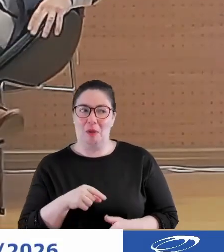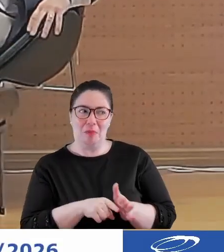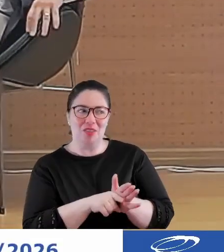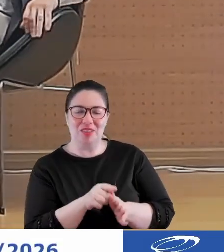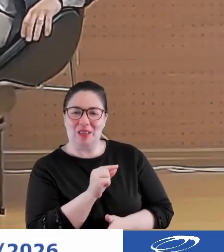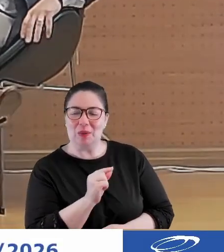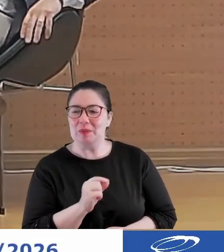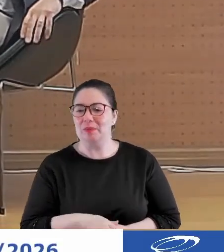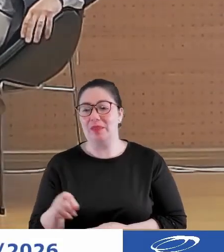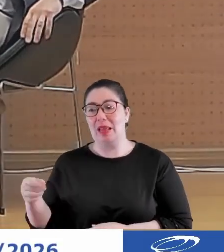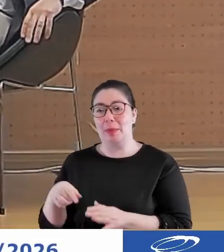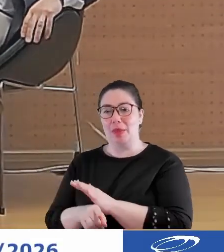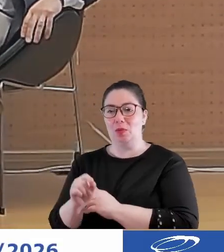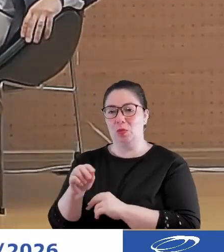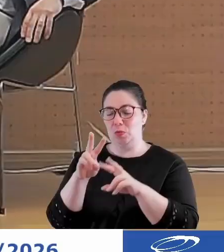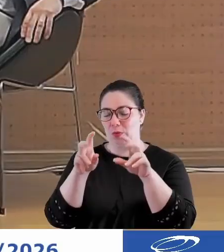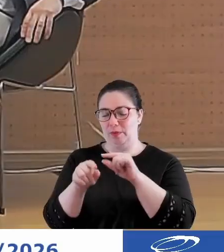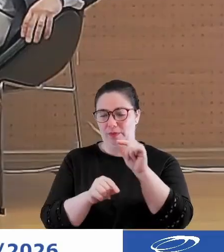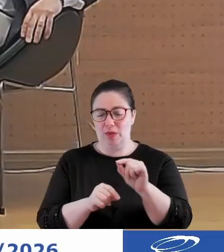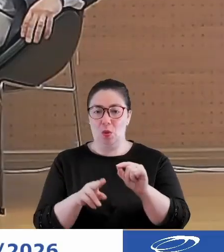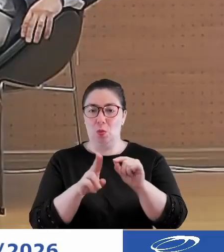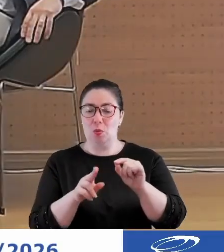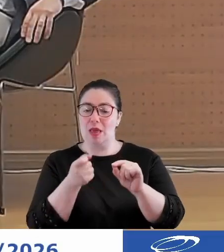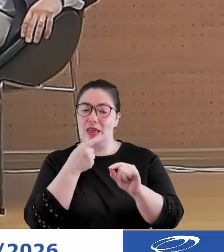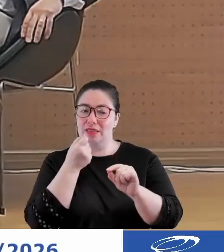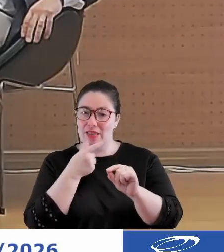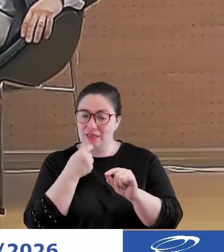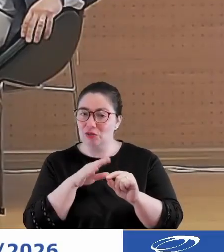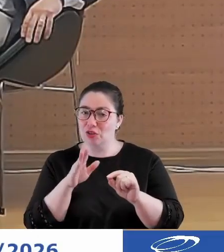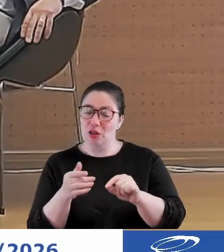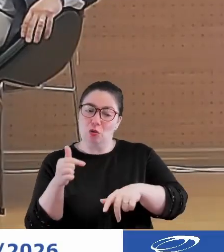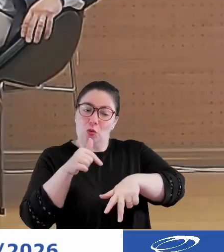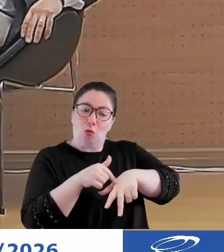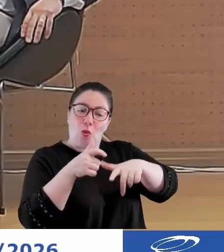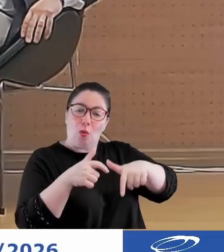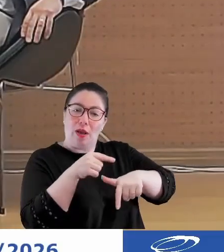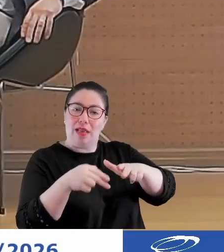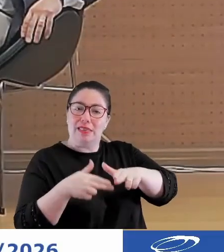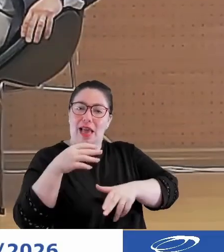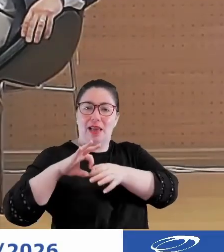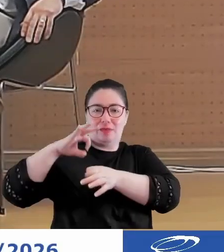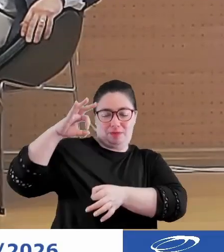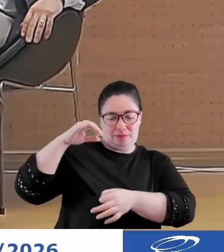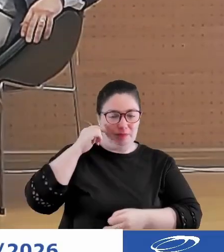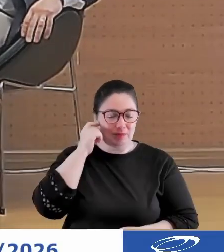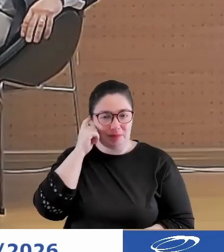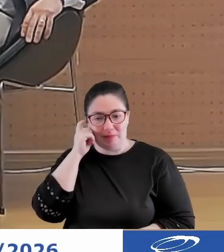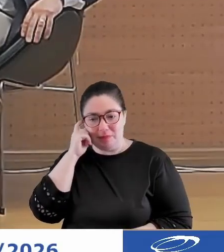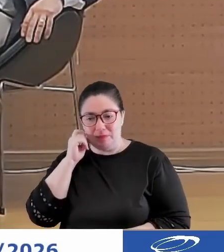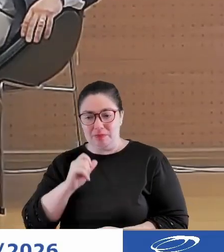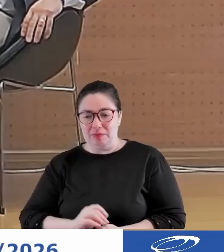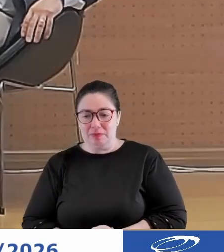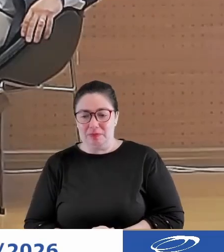os palestrantes a respeito do uso de antibiótico tópico em cirurgia de coluna. E o